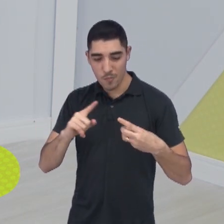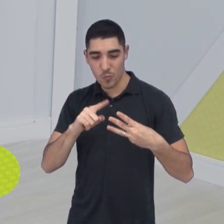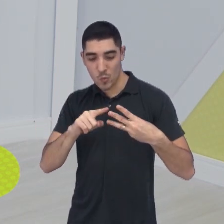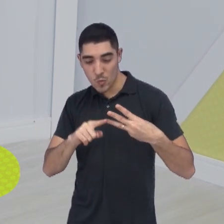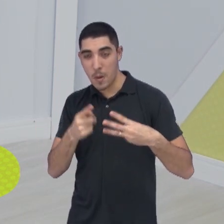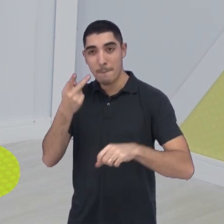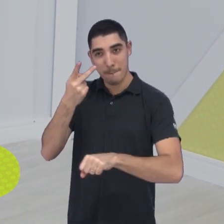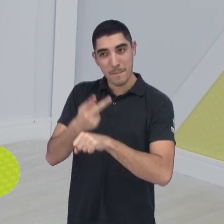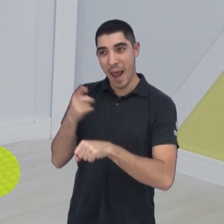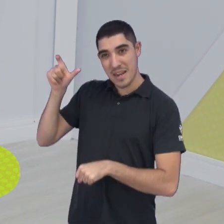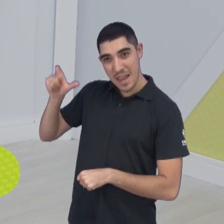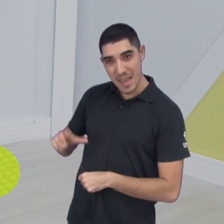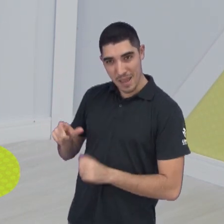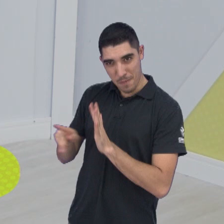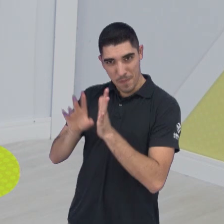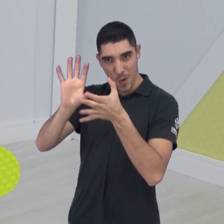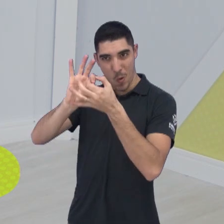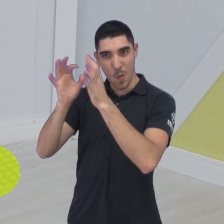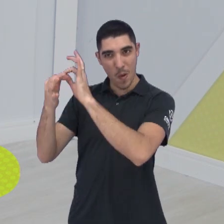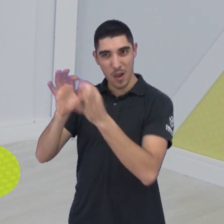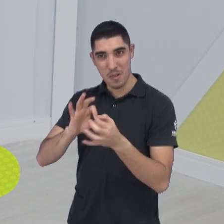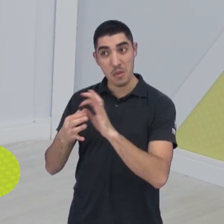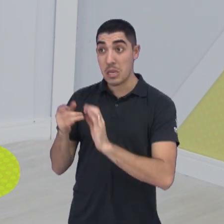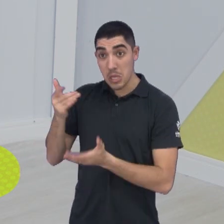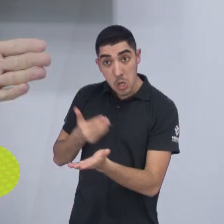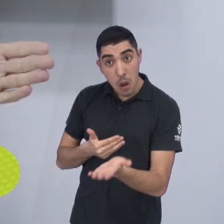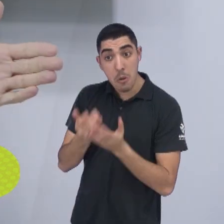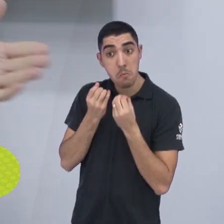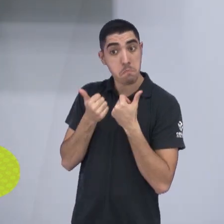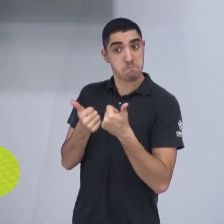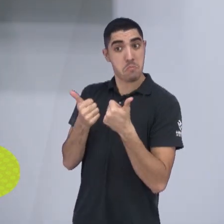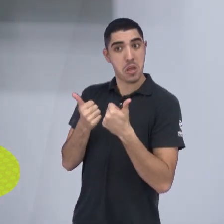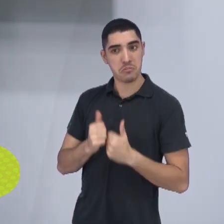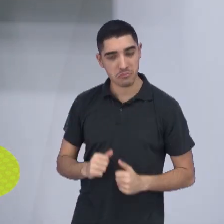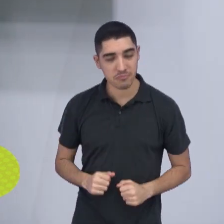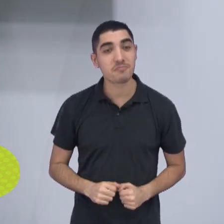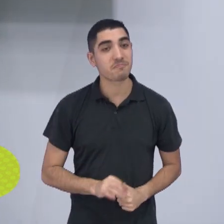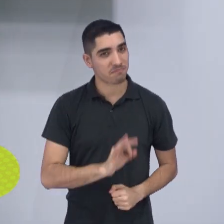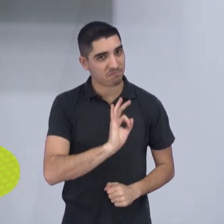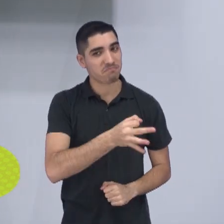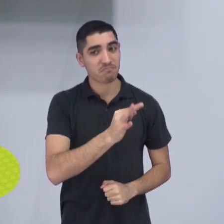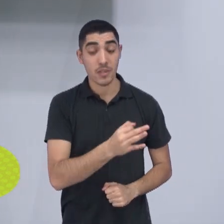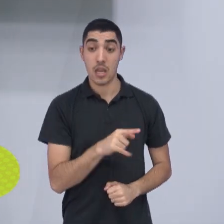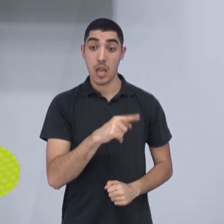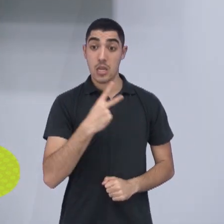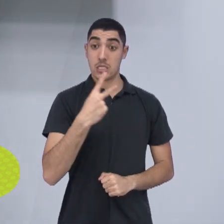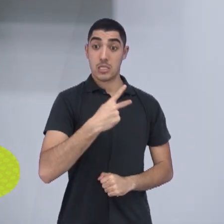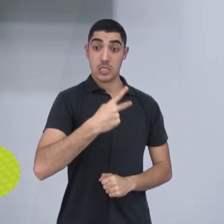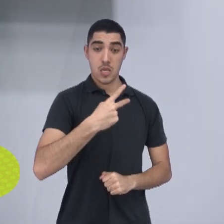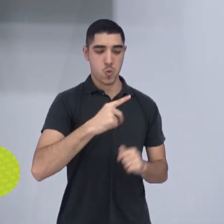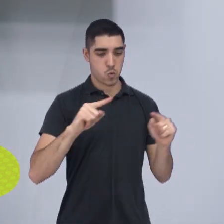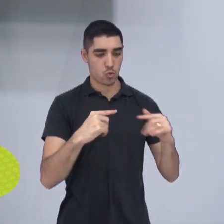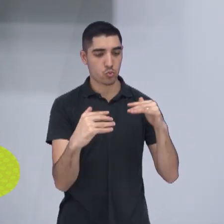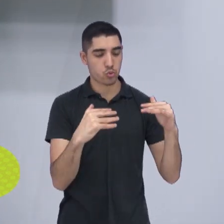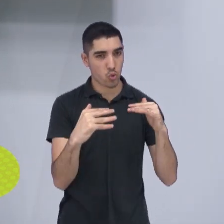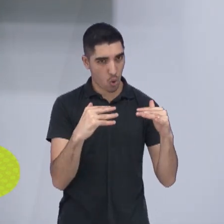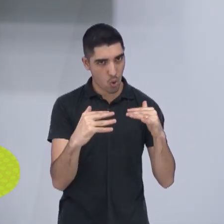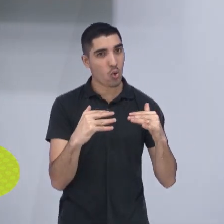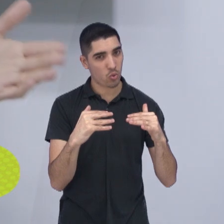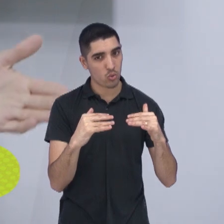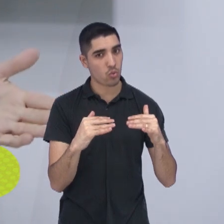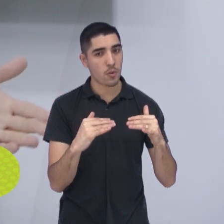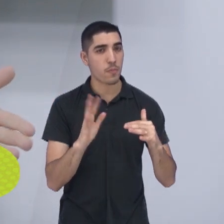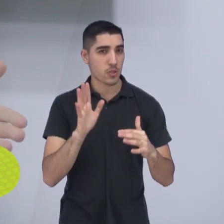trabalho como treinador, começou com a mão direita lá, né? Pois é, eles fizeram, é o segundo jogo do campeonato que eles fizeram,